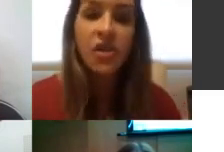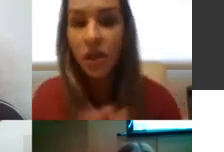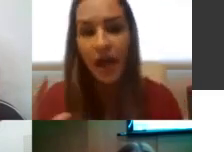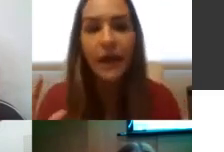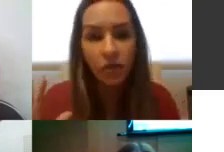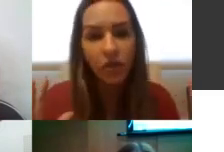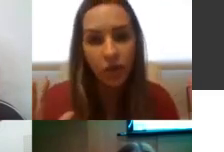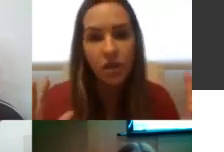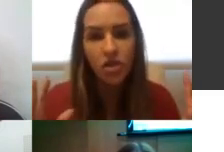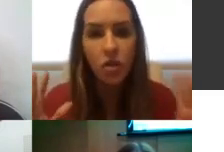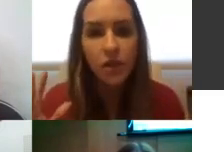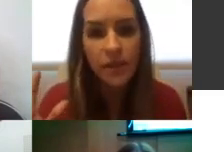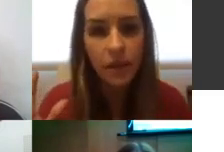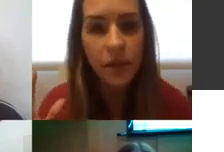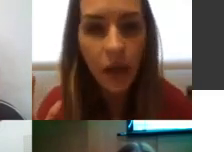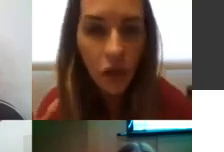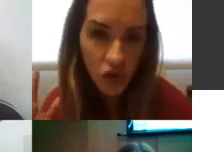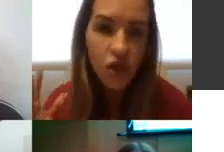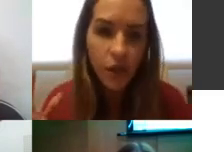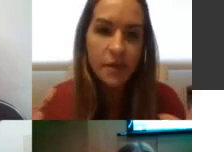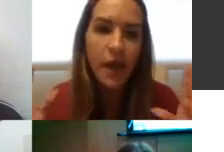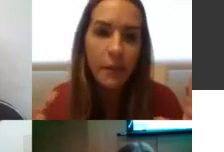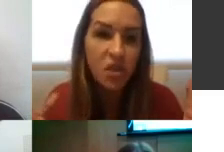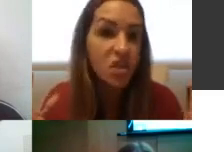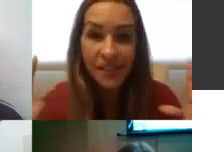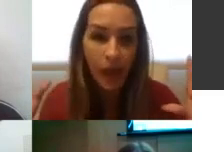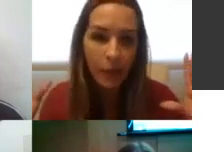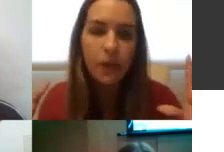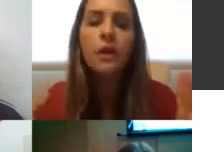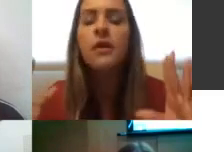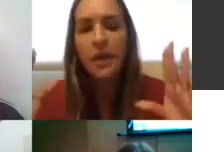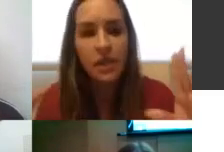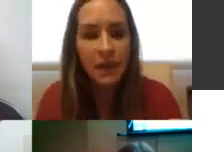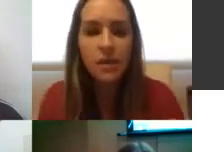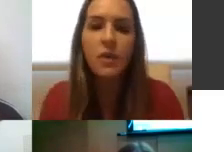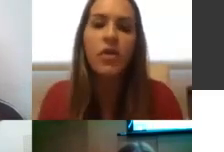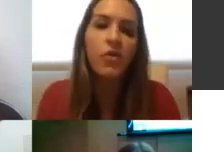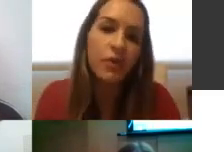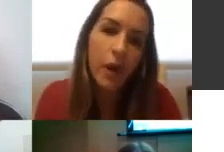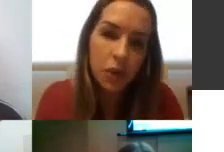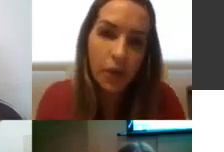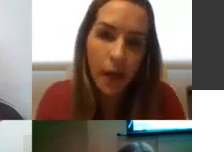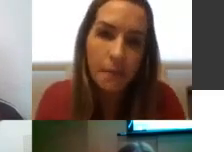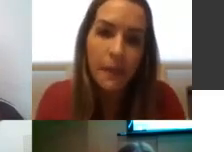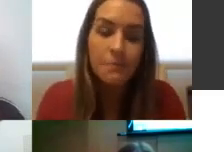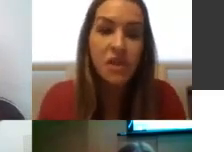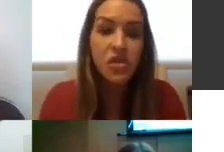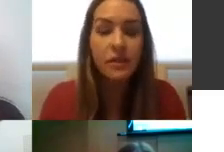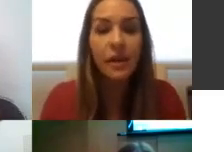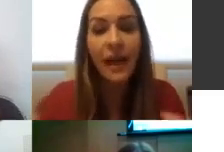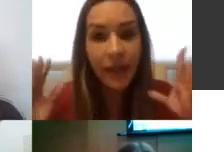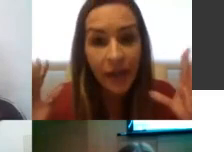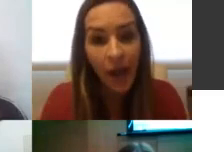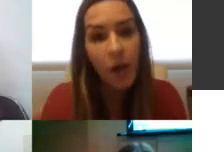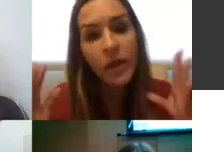escancarado na frente da gente quando esse diagnóstico chega a gente já sabe esse paciente provavelmente vai abandonar mas a gente